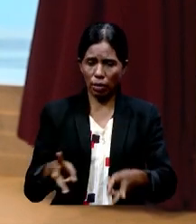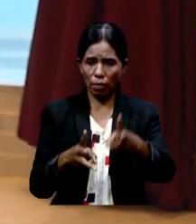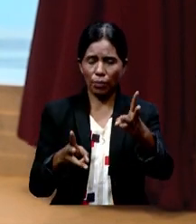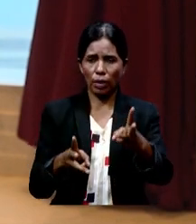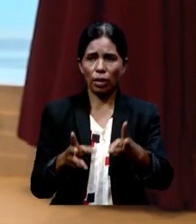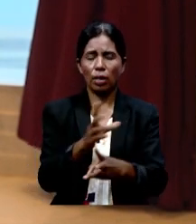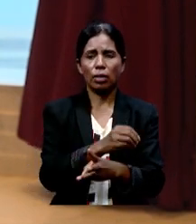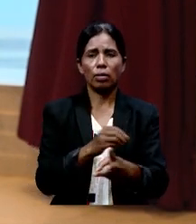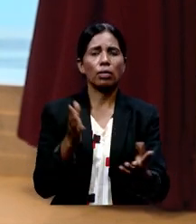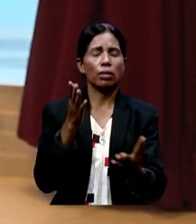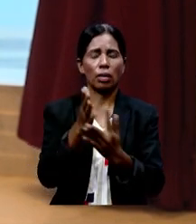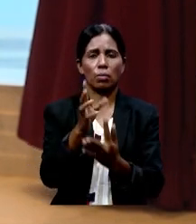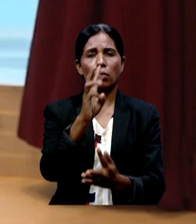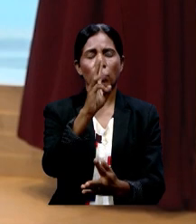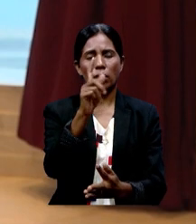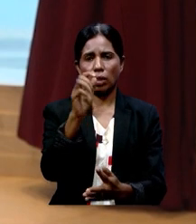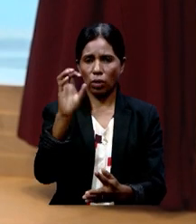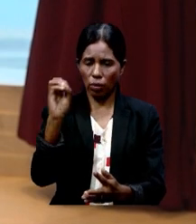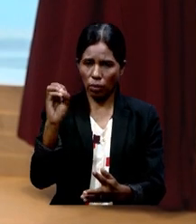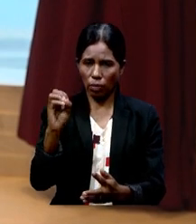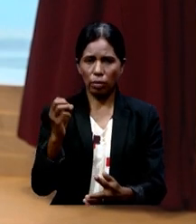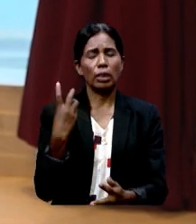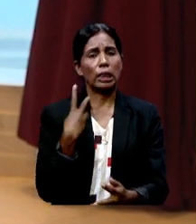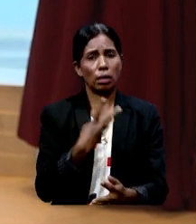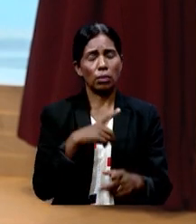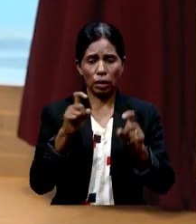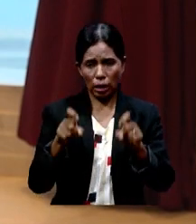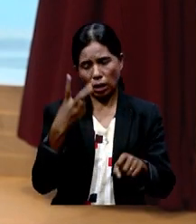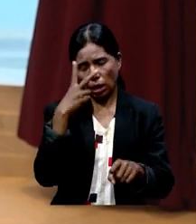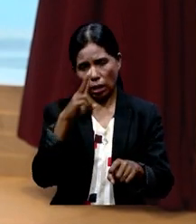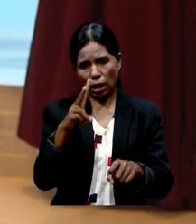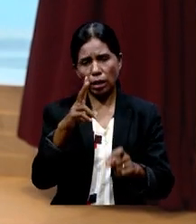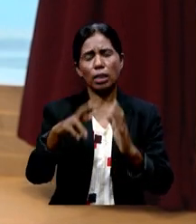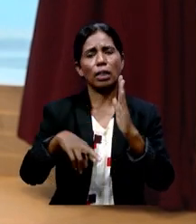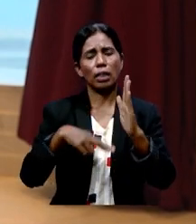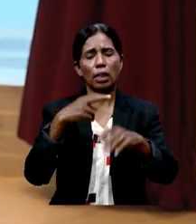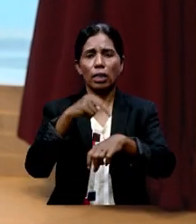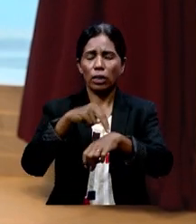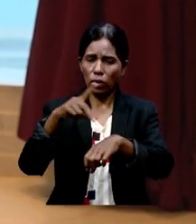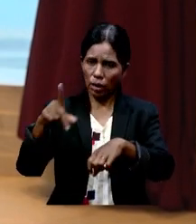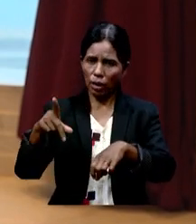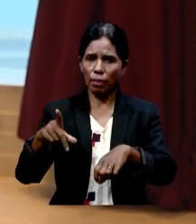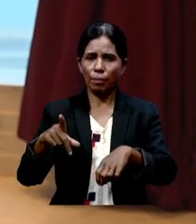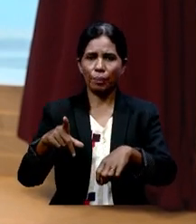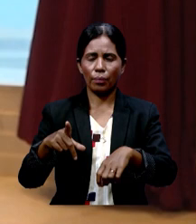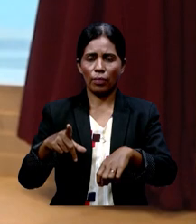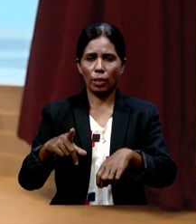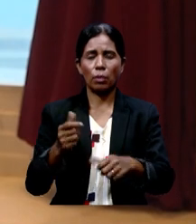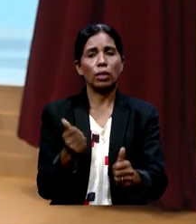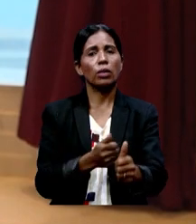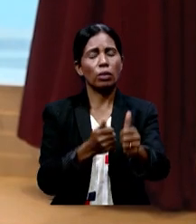da WTO, mas tem que haver e mecanismos nacionais, neve,